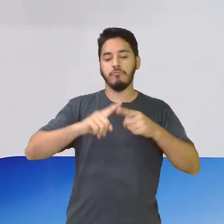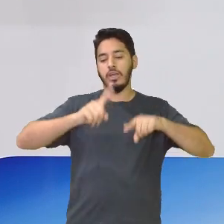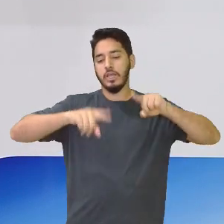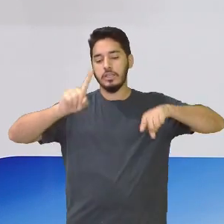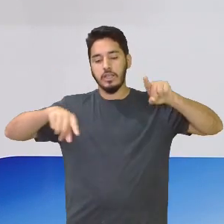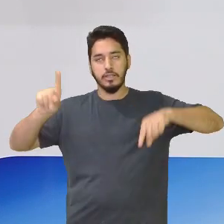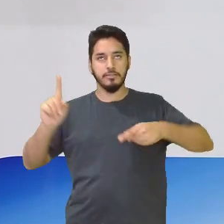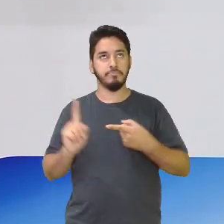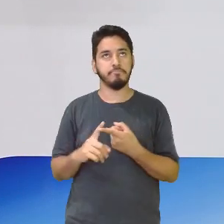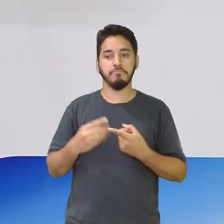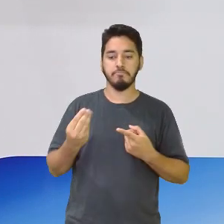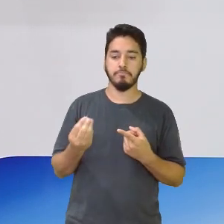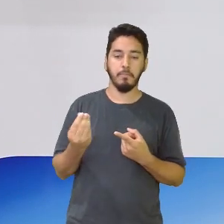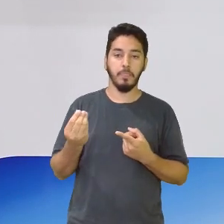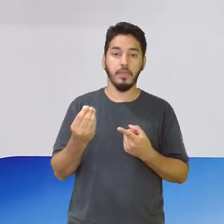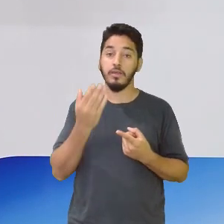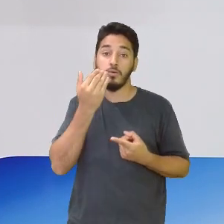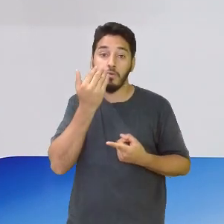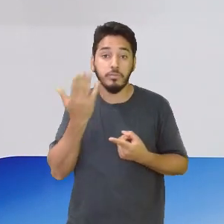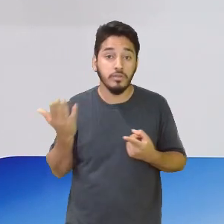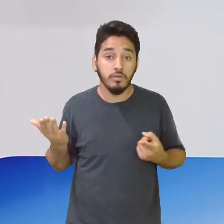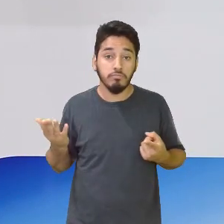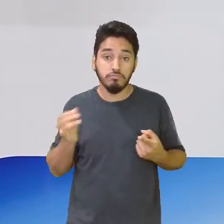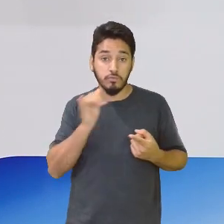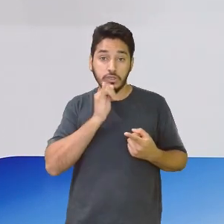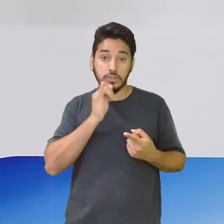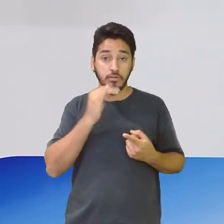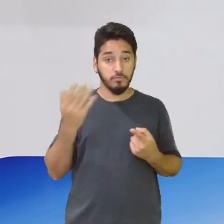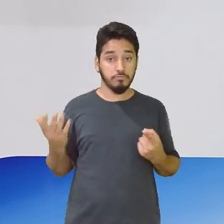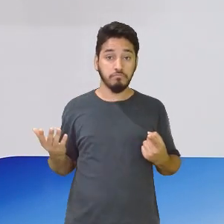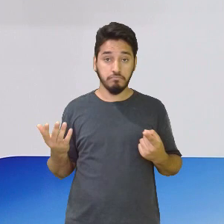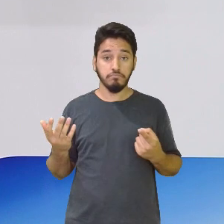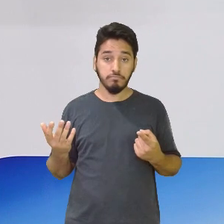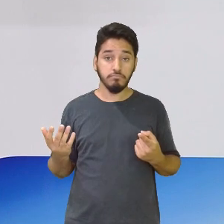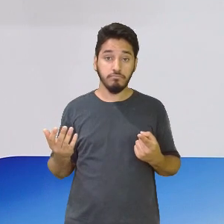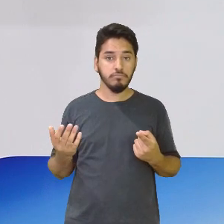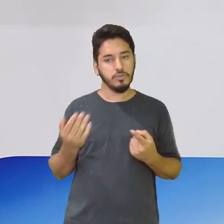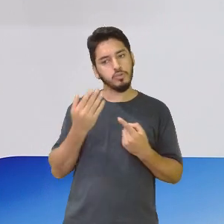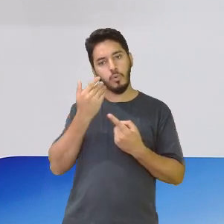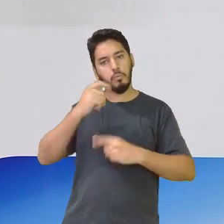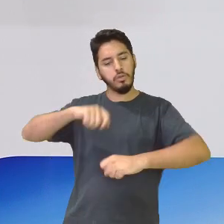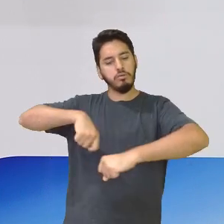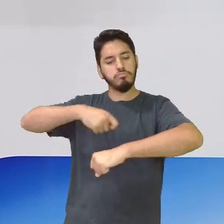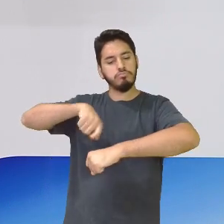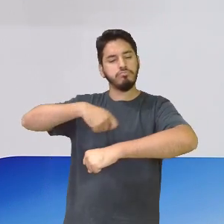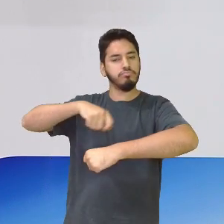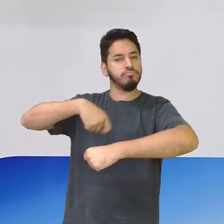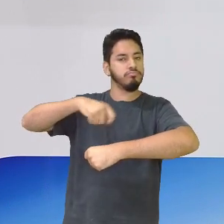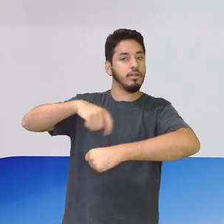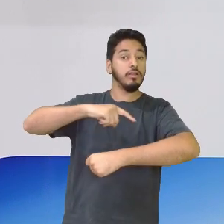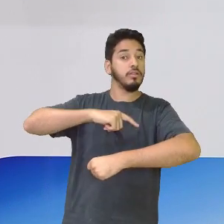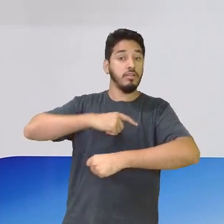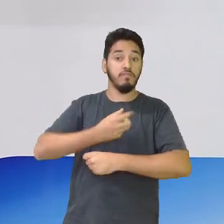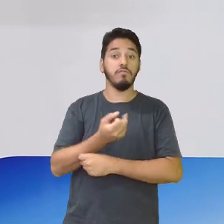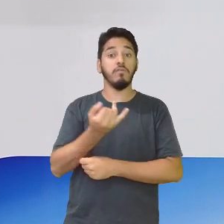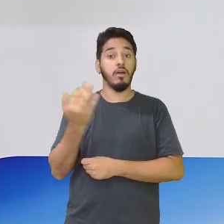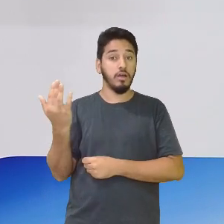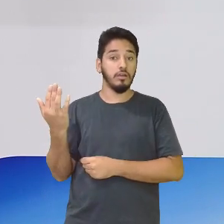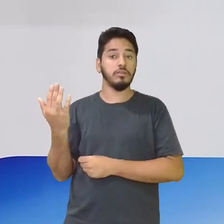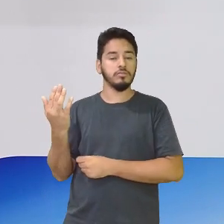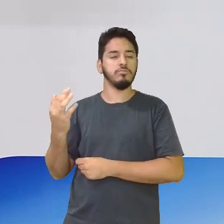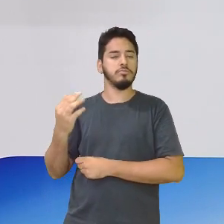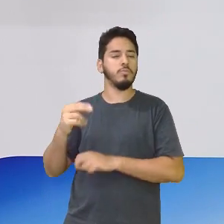variedades na questão de comidas, por exemplo, né? A nossa culinária tem muitas dessas